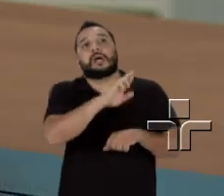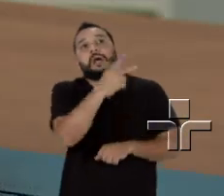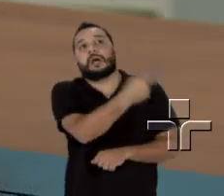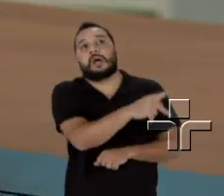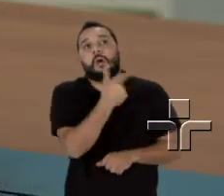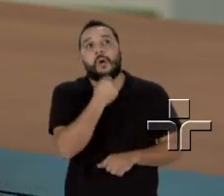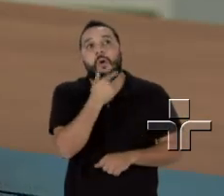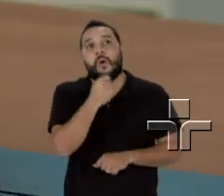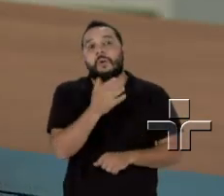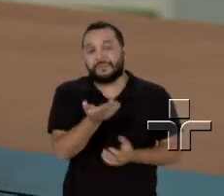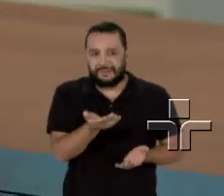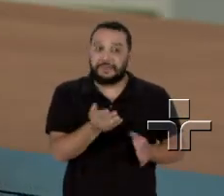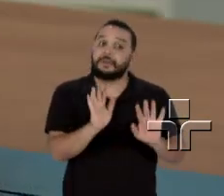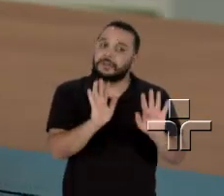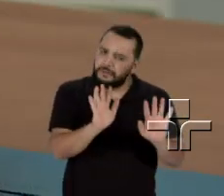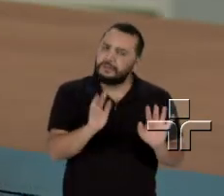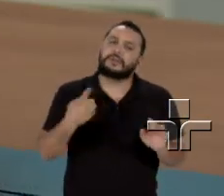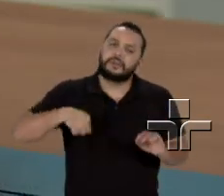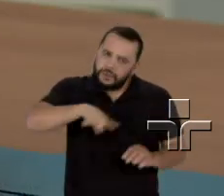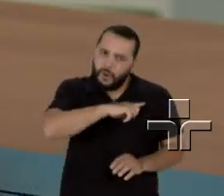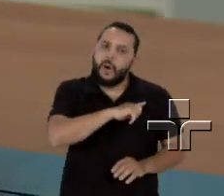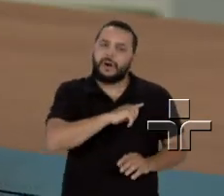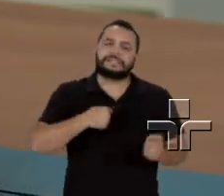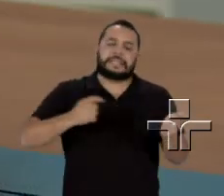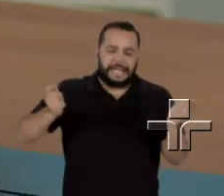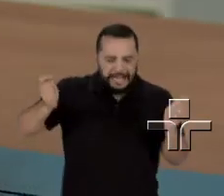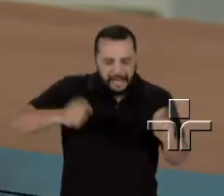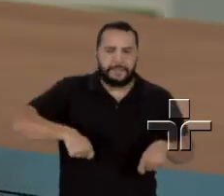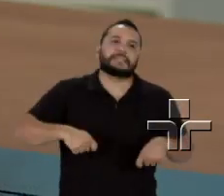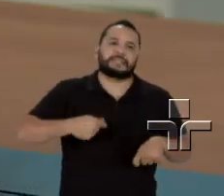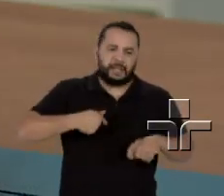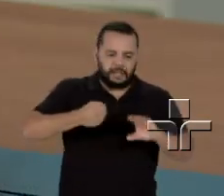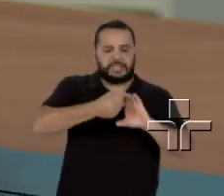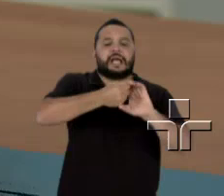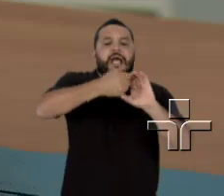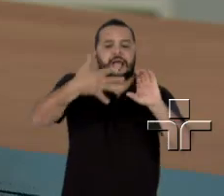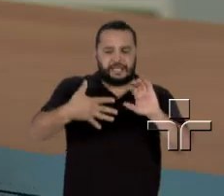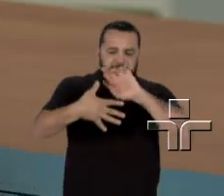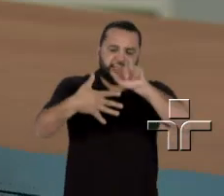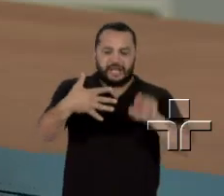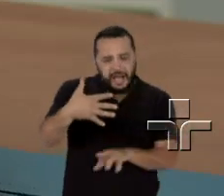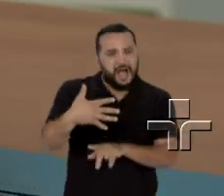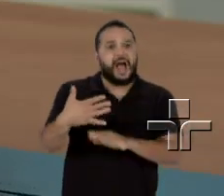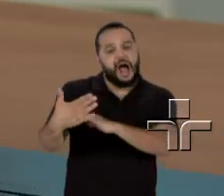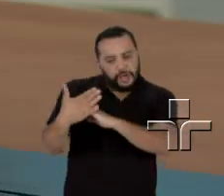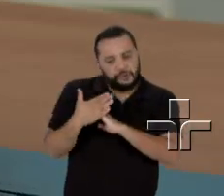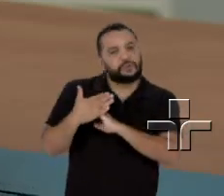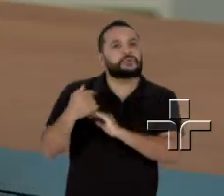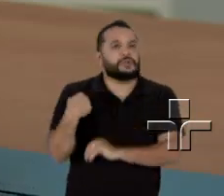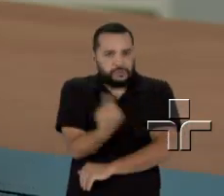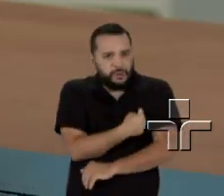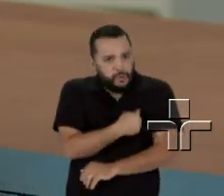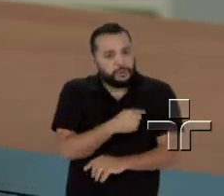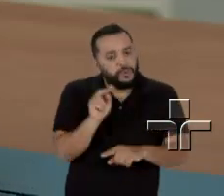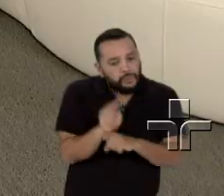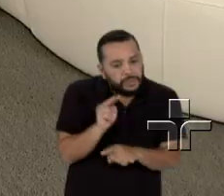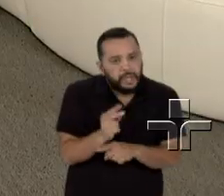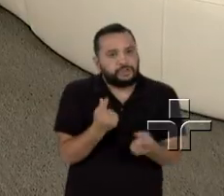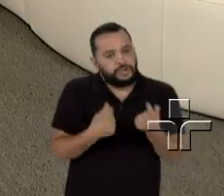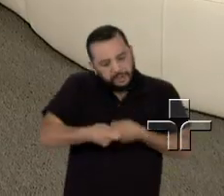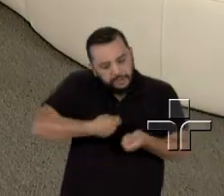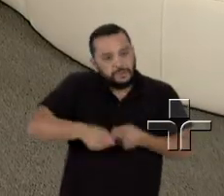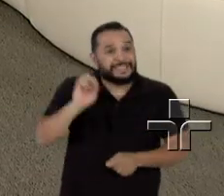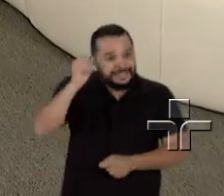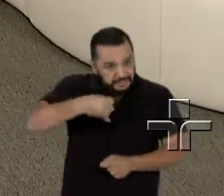homem nós temos mais características que nos ajudam a cuidar e fazer o que ele fez